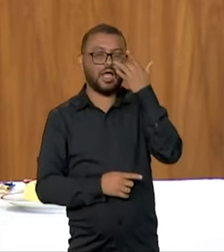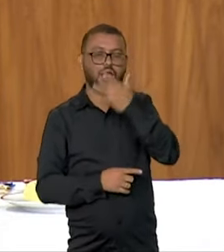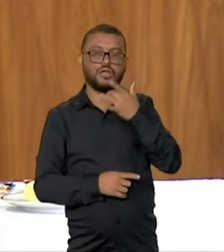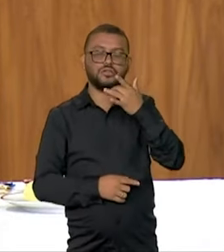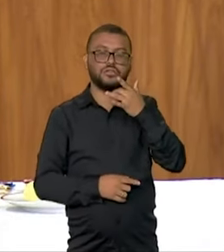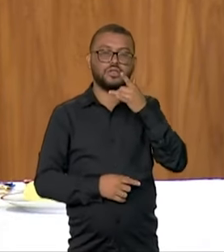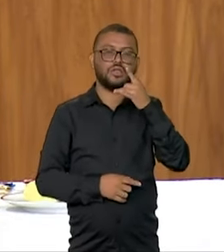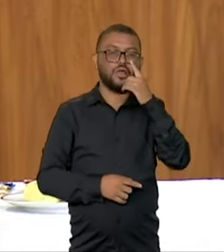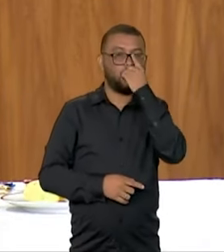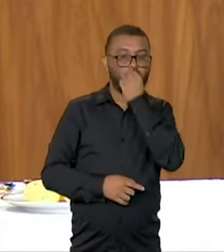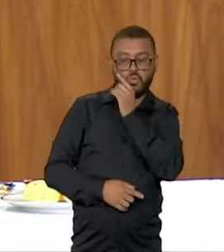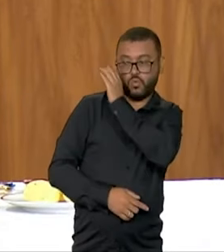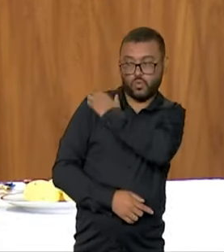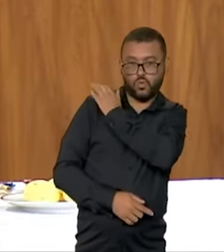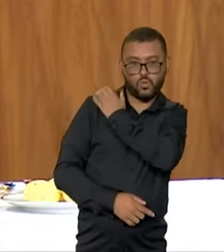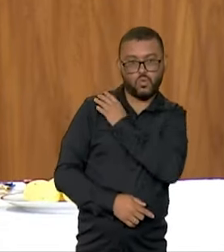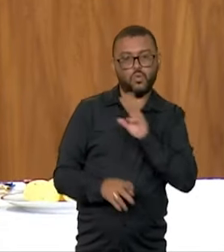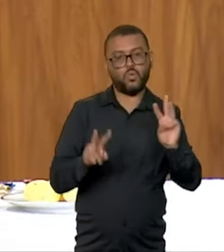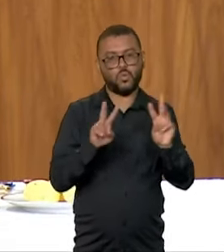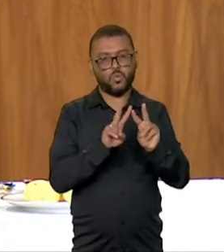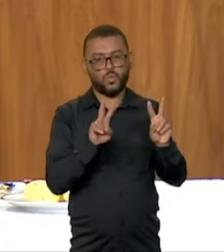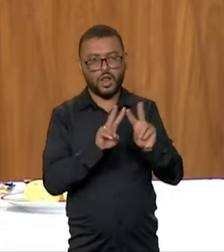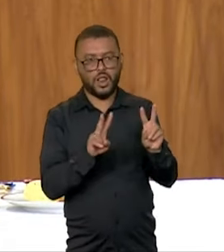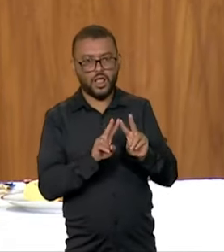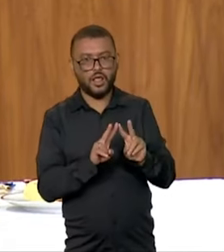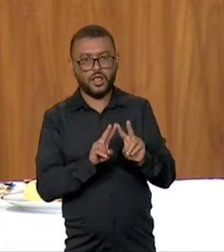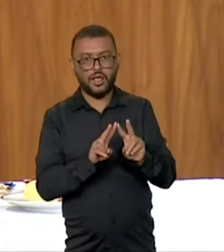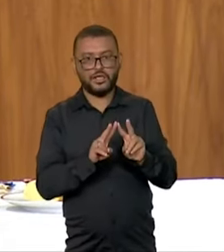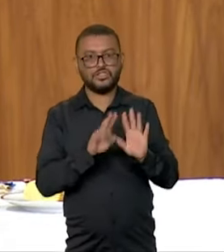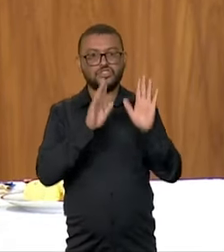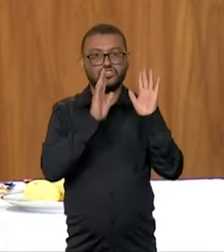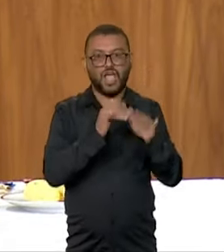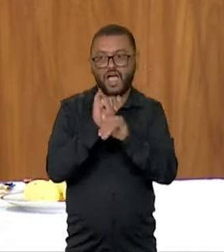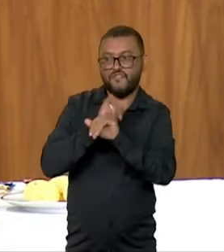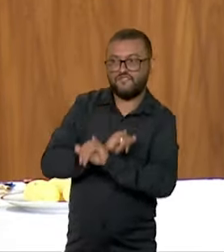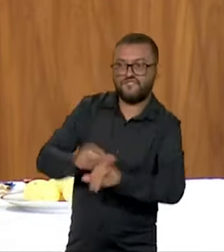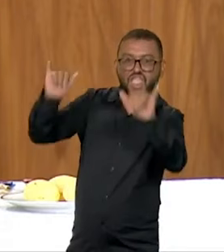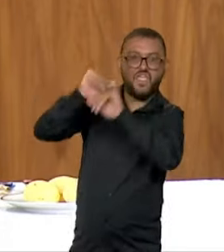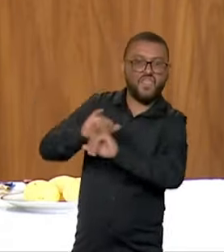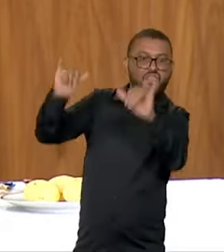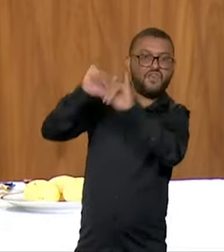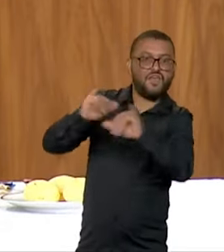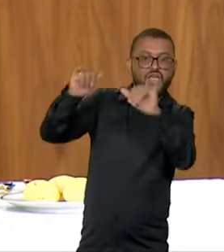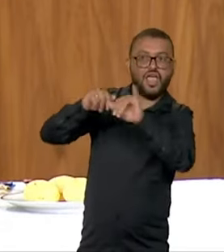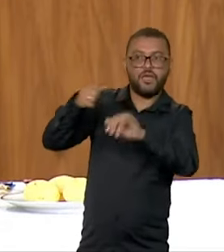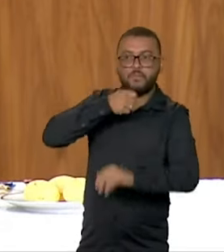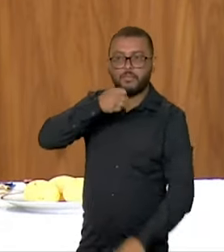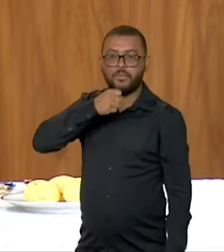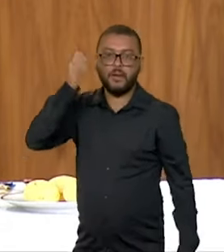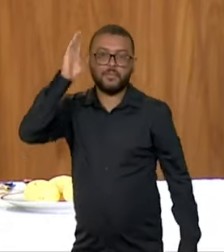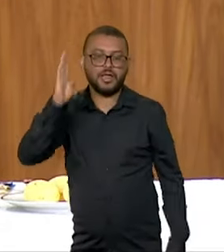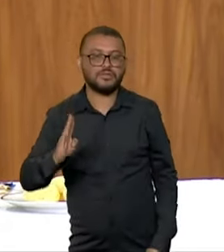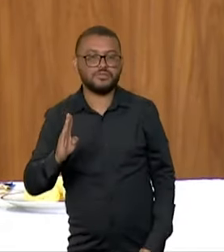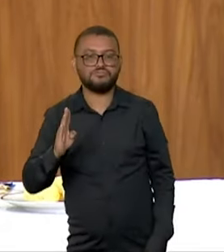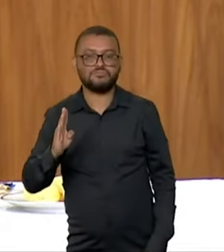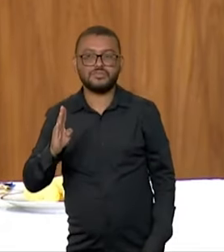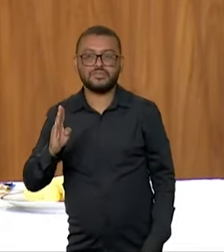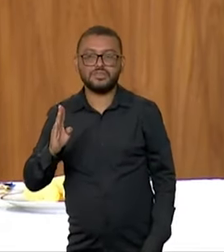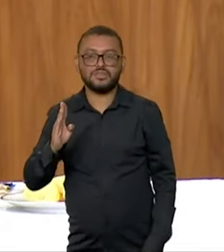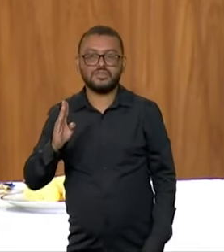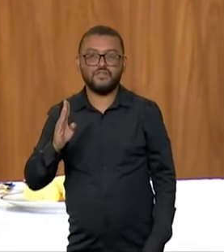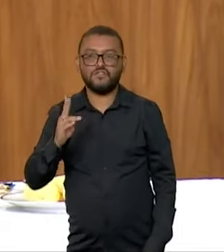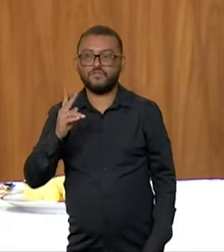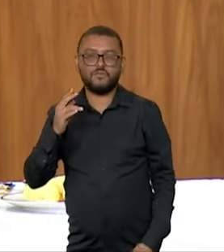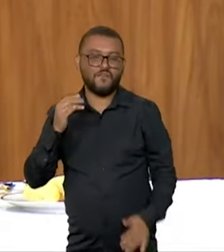Wellington, nós tenhamos como manchete de boa parte da imprensa brasileira, não os anúncios.